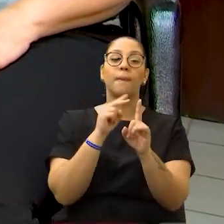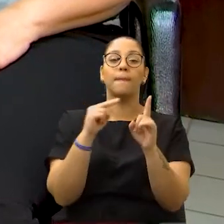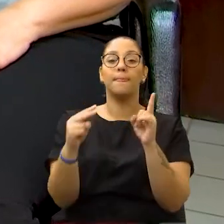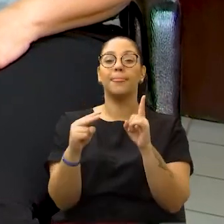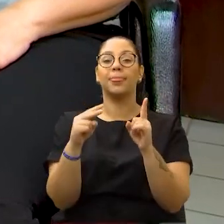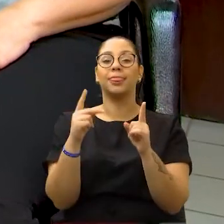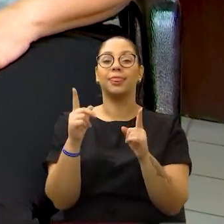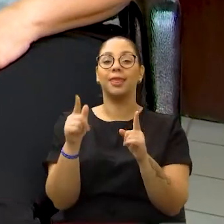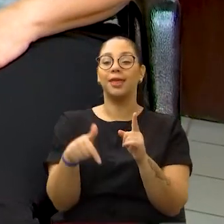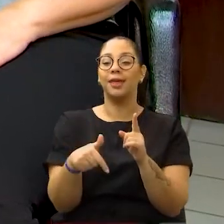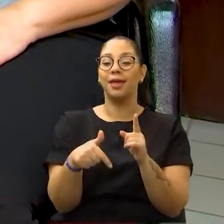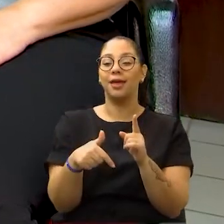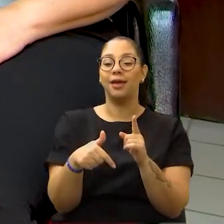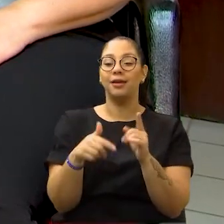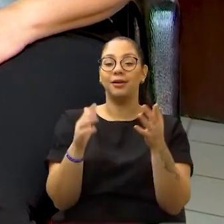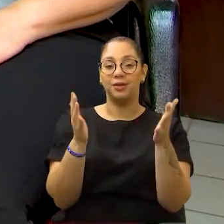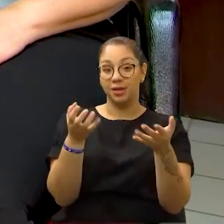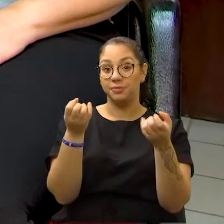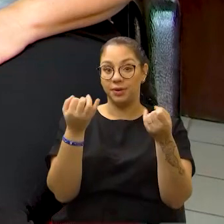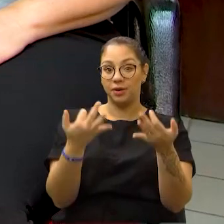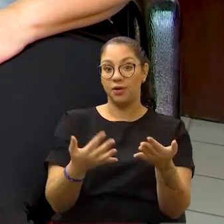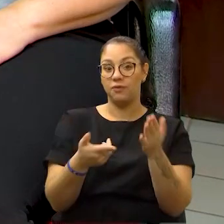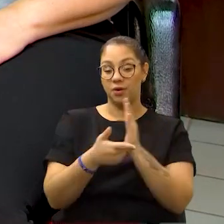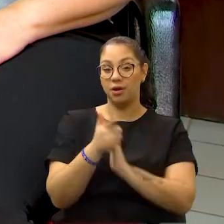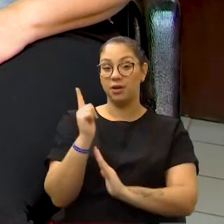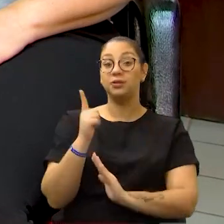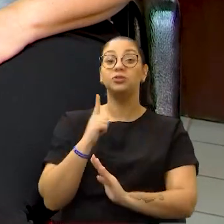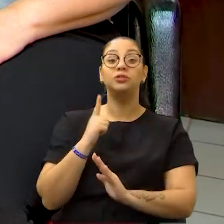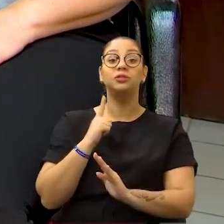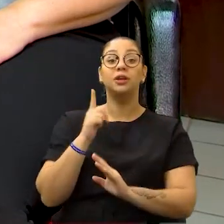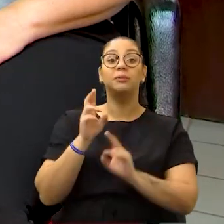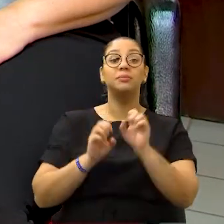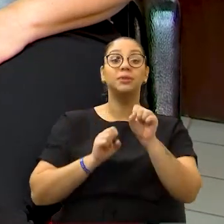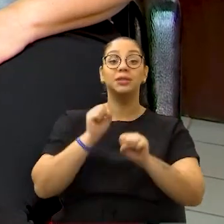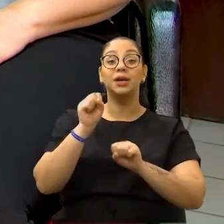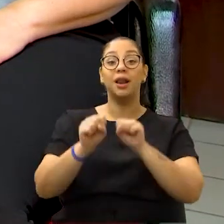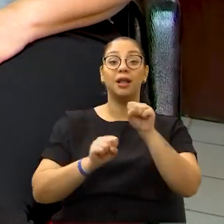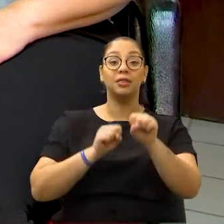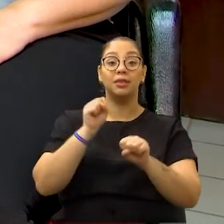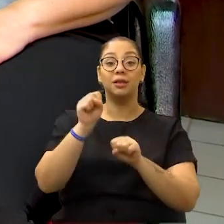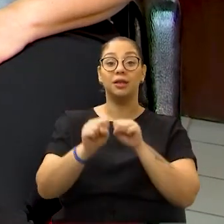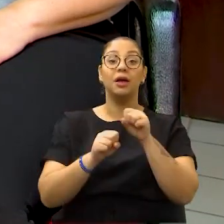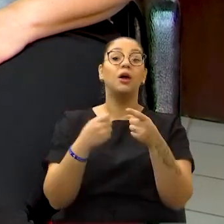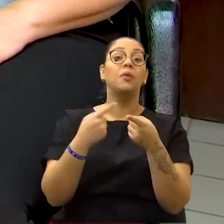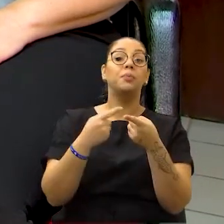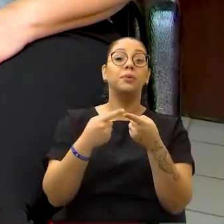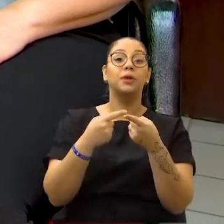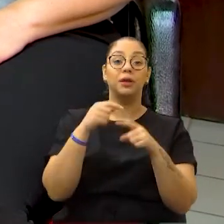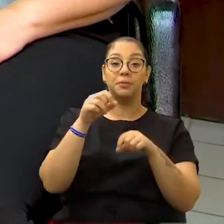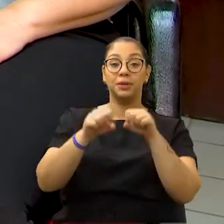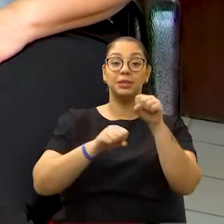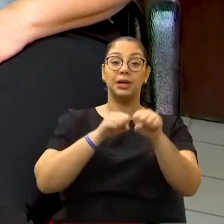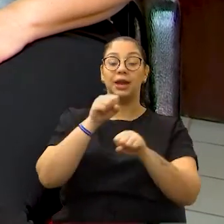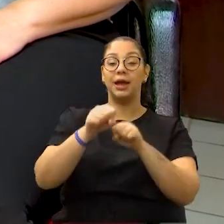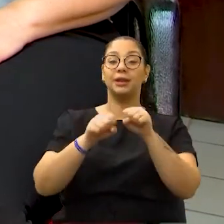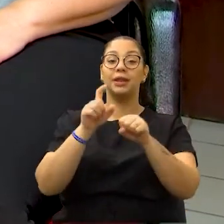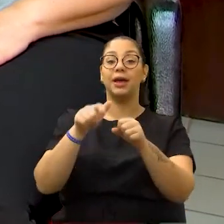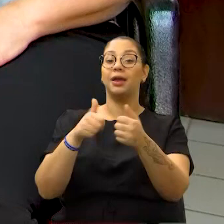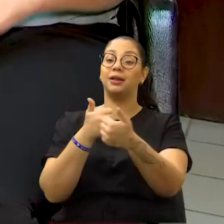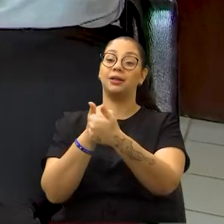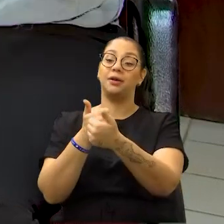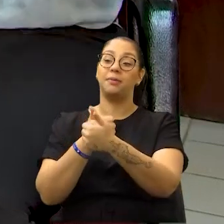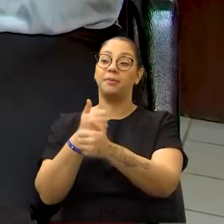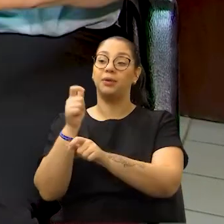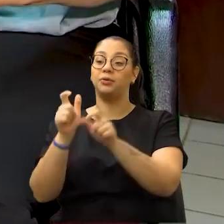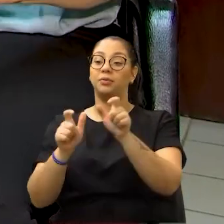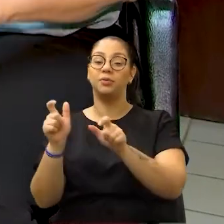bicicleta próximo. Eu contava para você, ele usava a bicicleta porque a bicicleta deixava ele próximo das pessoas. Não era um